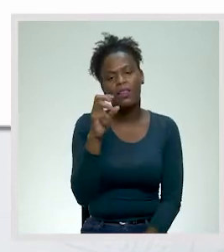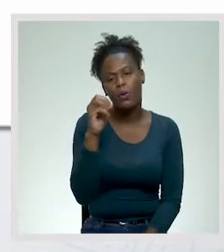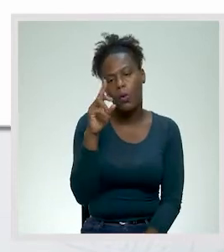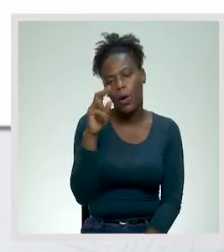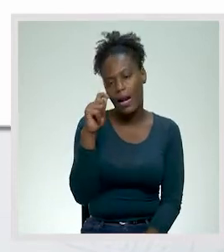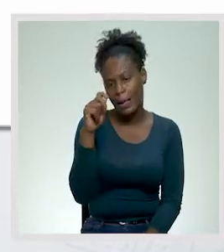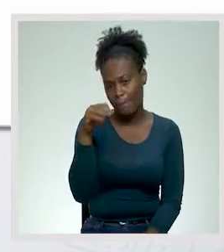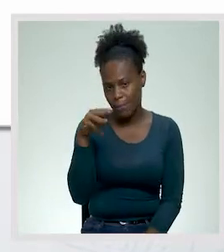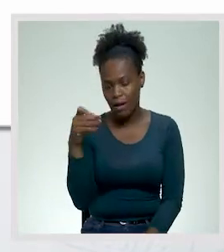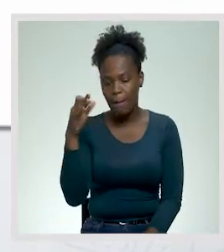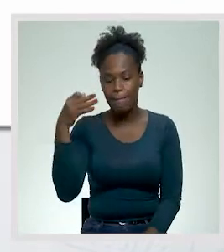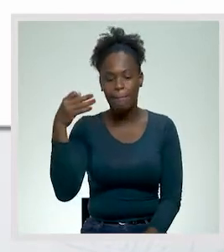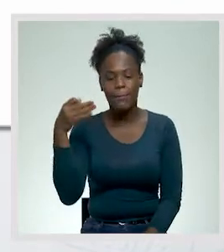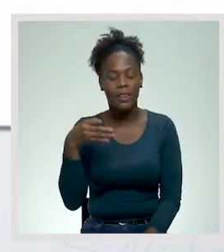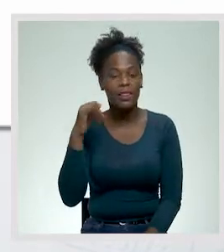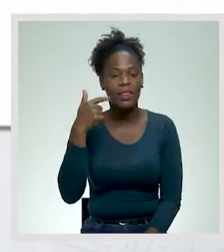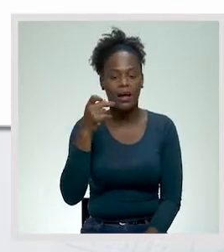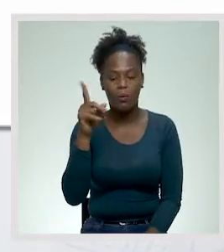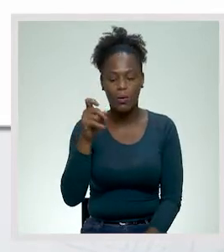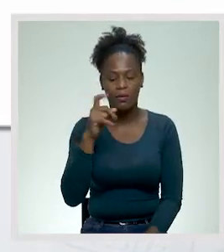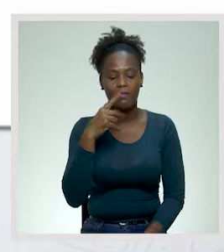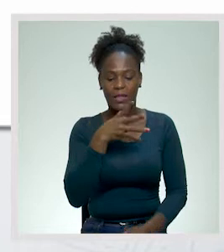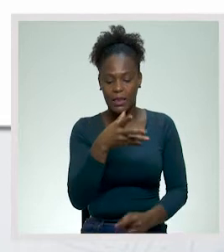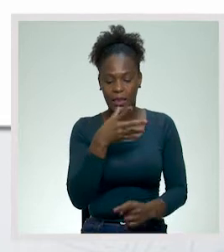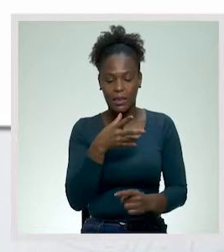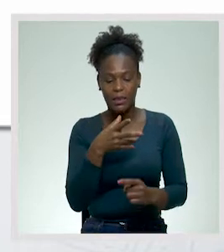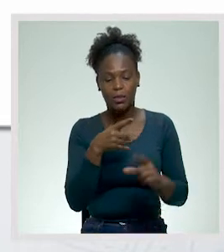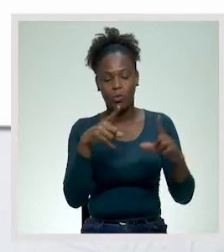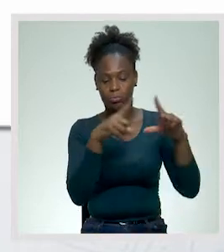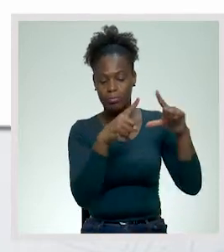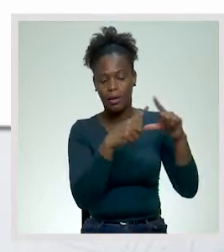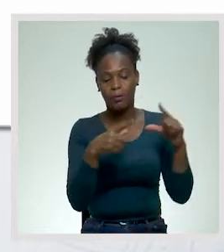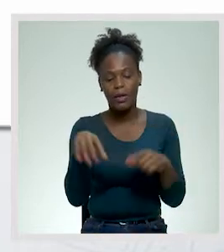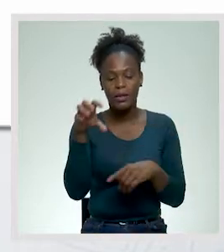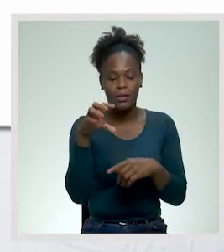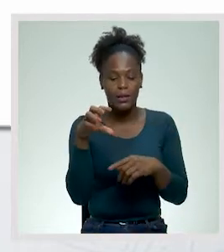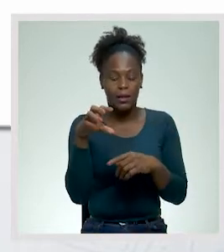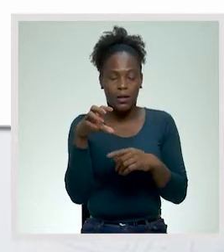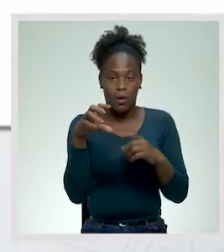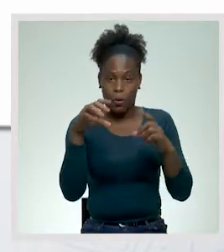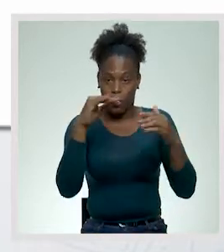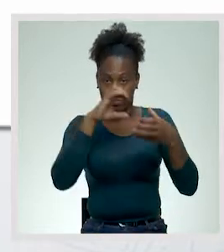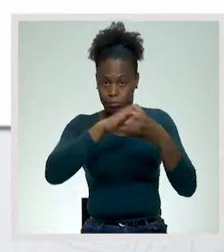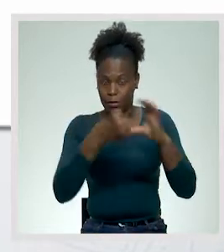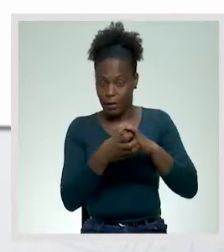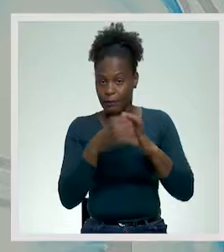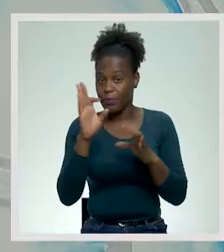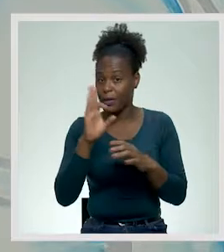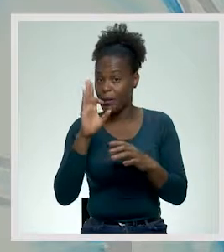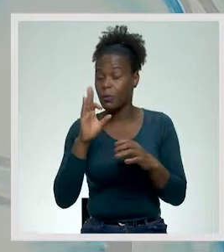triângulo retângulo, o quadrado da hipotenusa é igual à soma dos quadrados dos catetos.